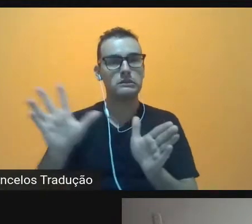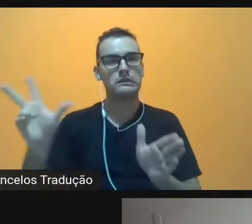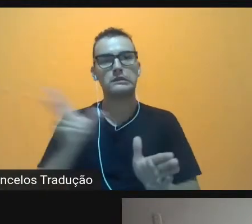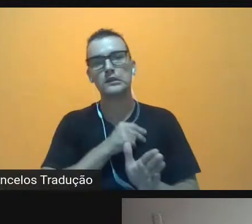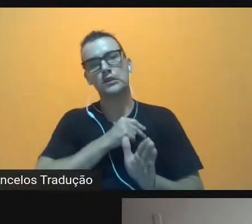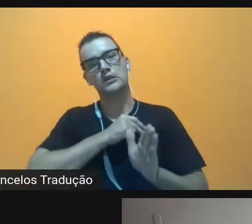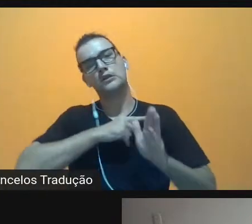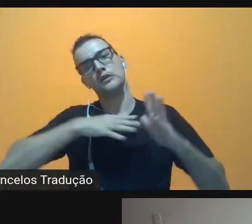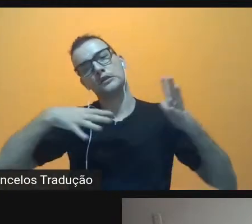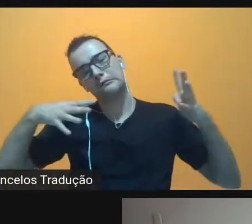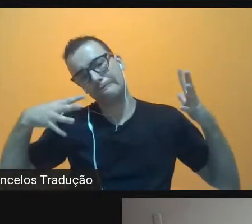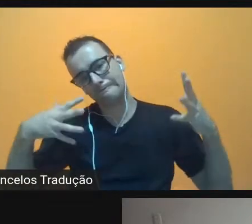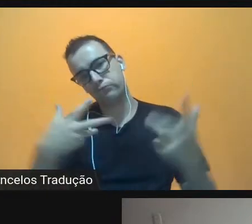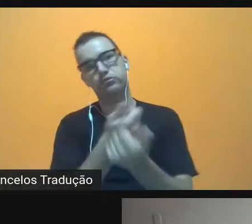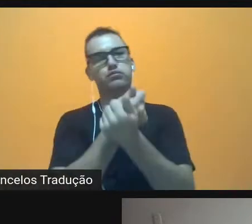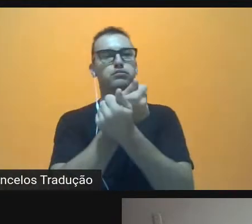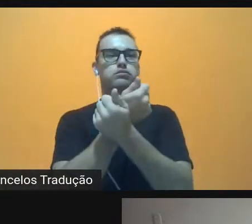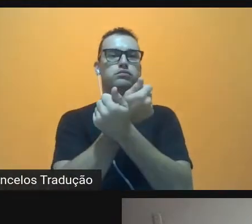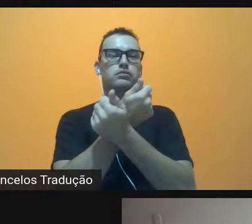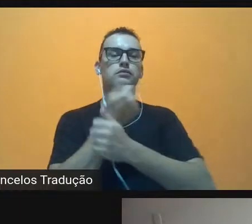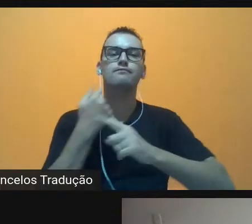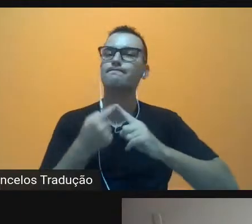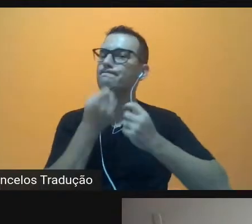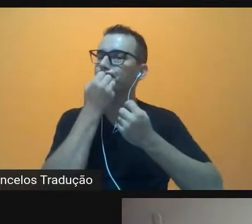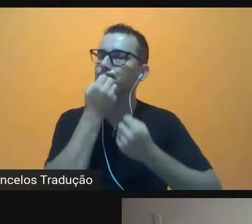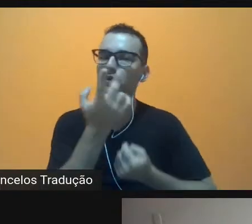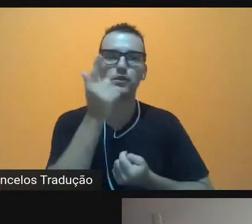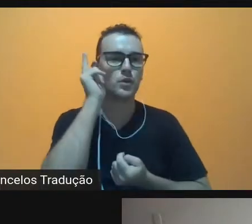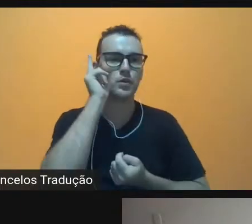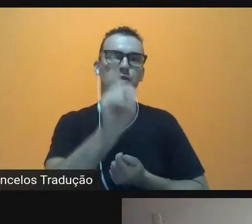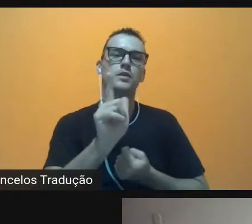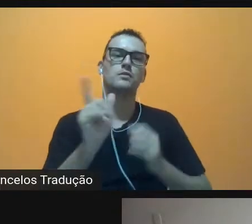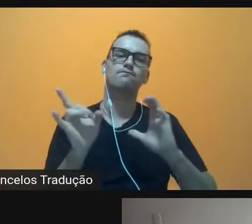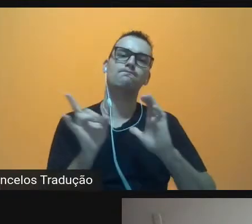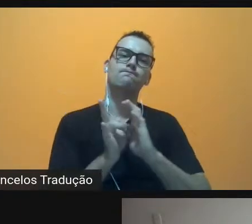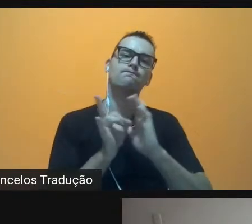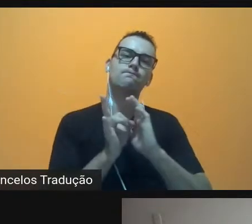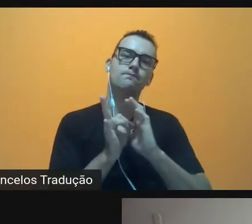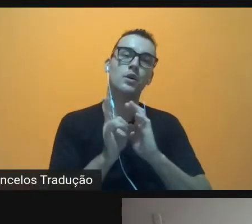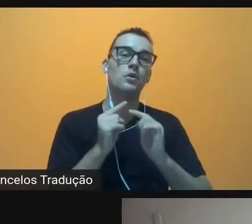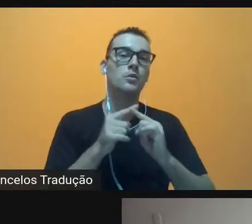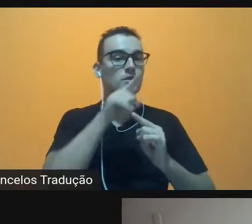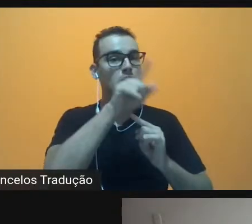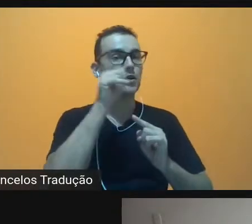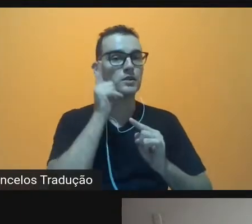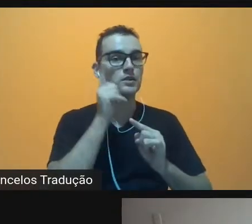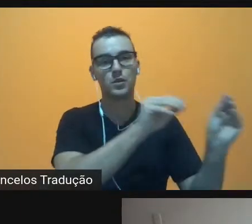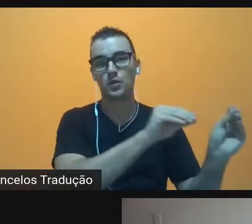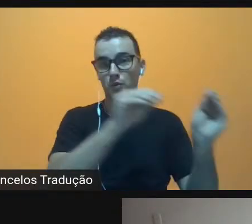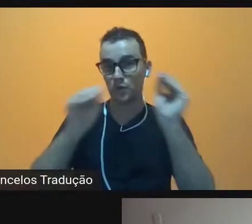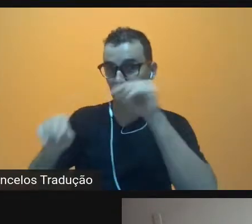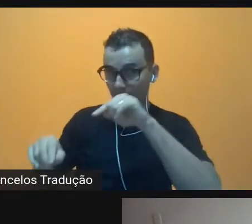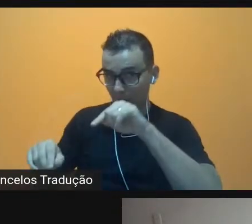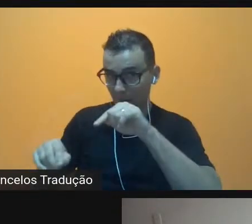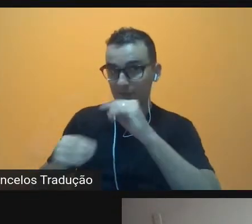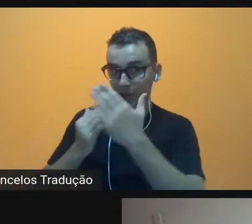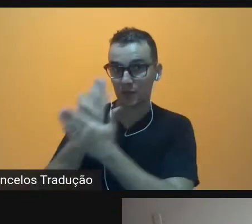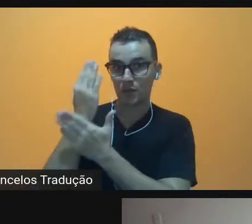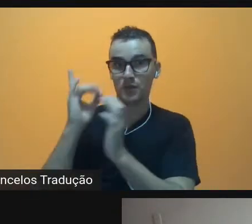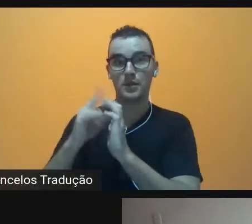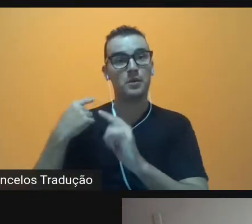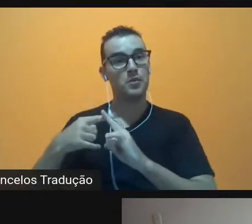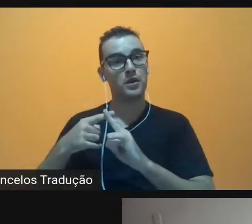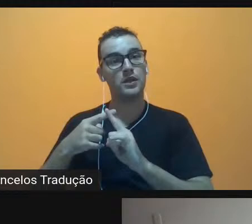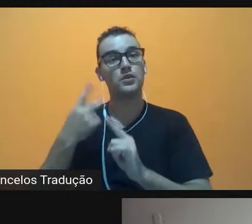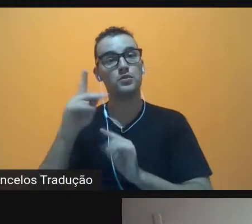né? Eu digo que bom que você está no CMPDI, que você veio para o CMPDI, porque com certeza a pesquisa que